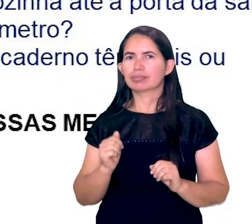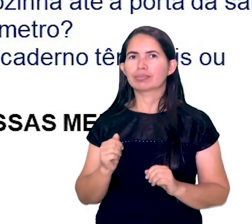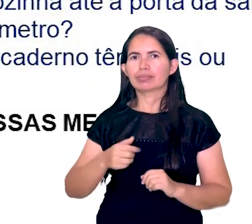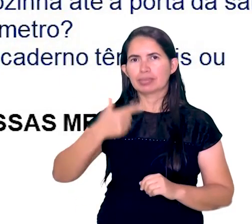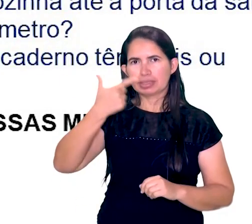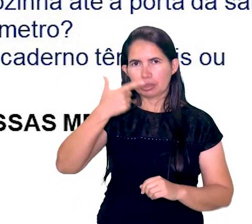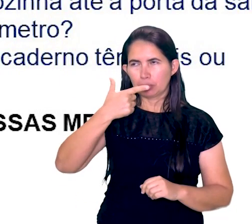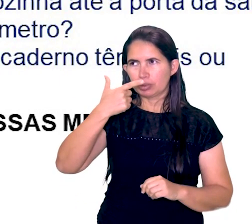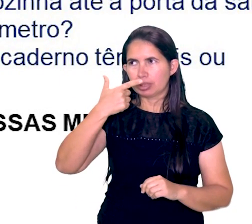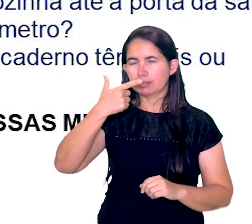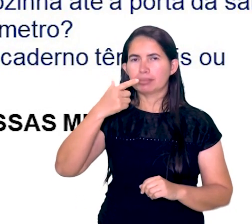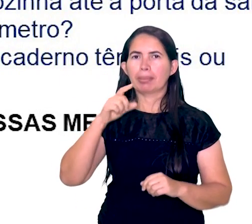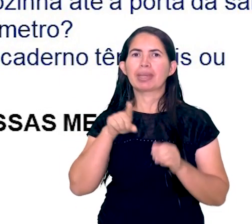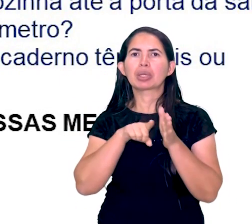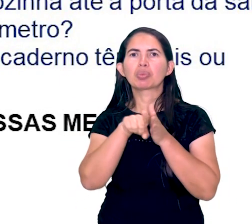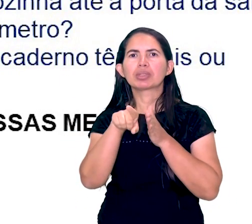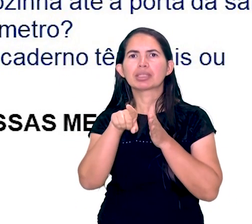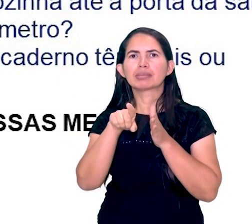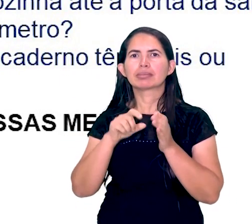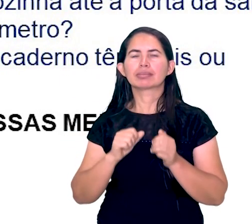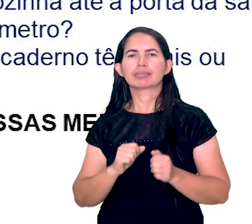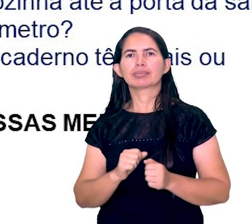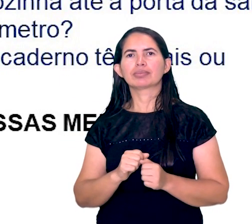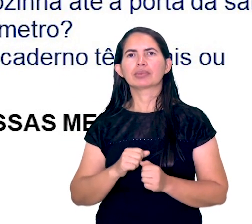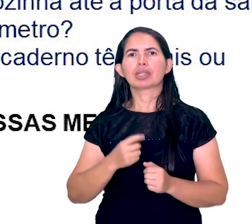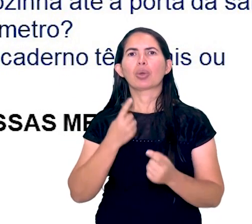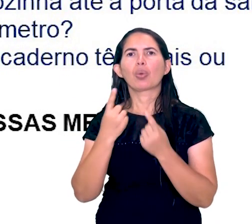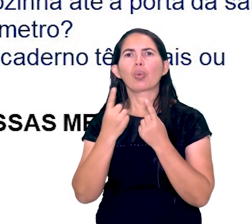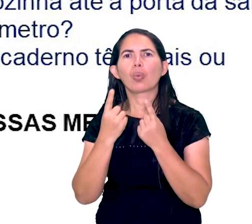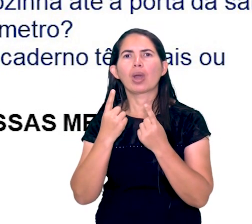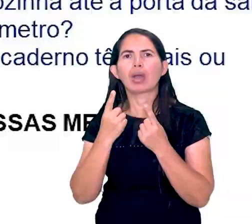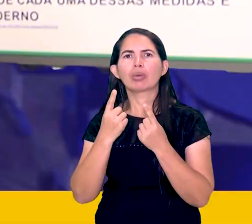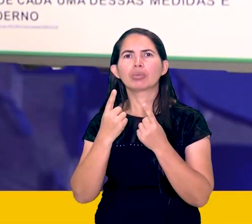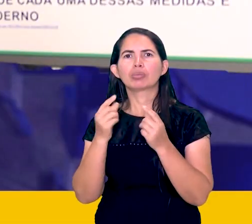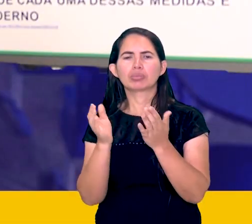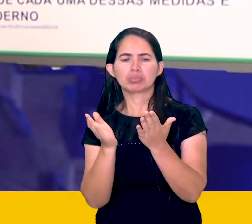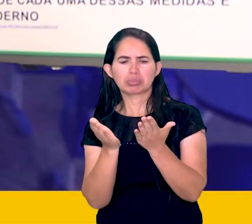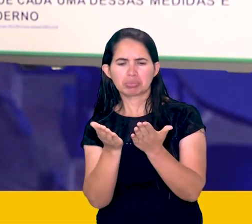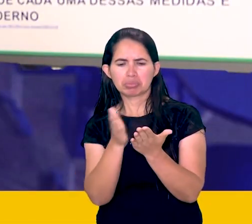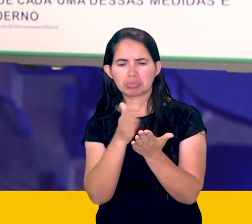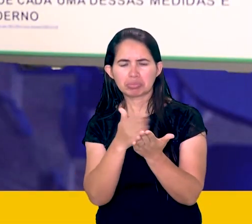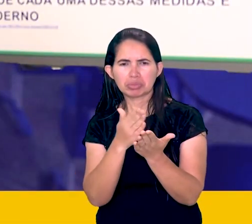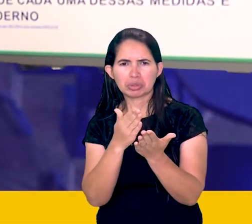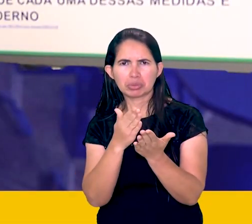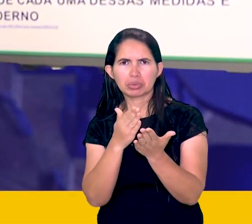Nessa segunda questão aqui, pergunta: qual o tamanho do seu caderno?